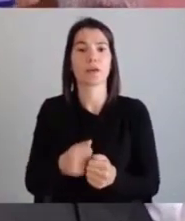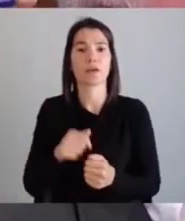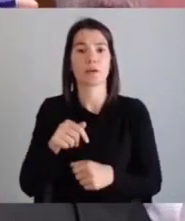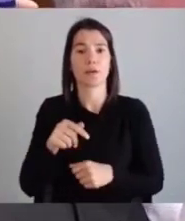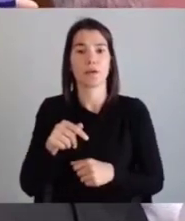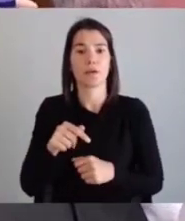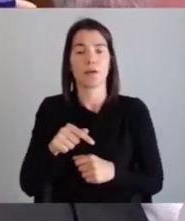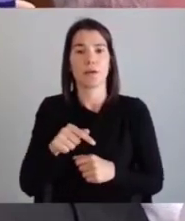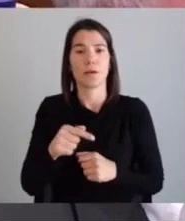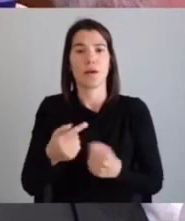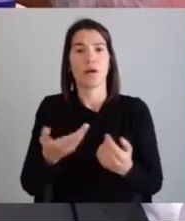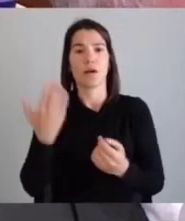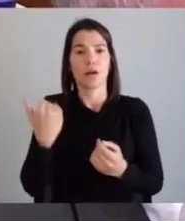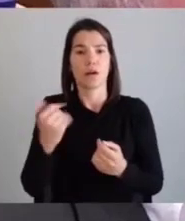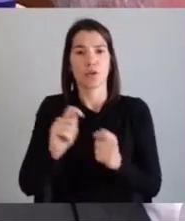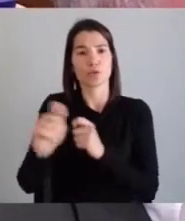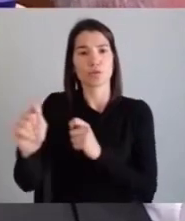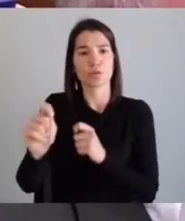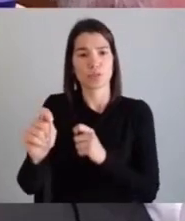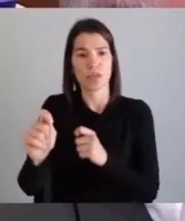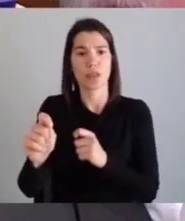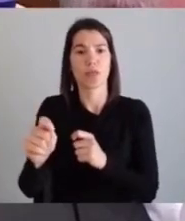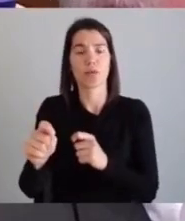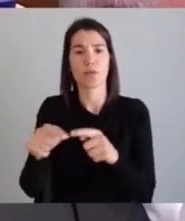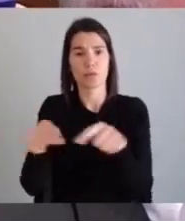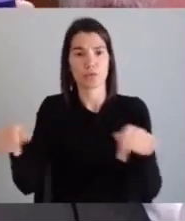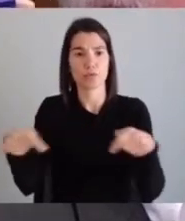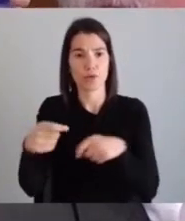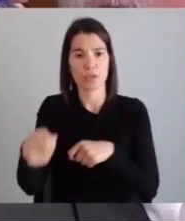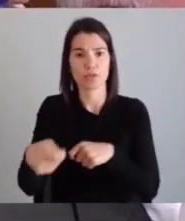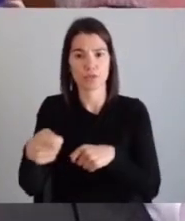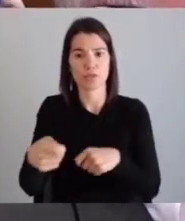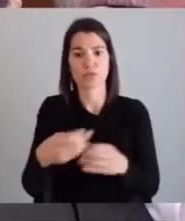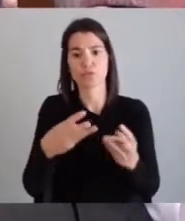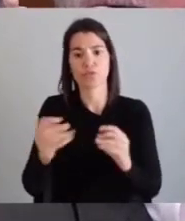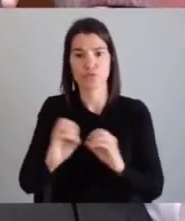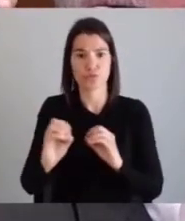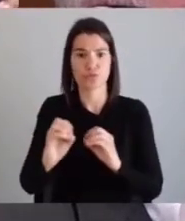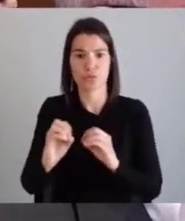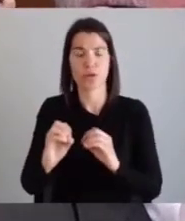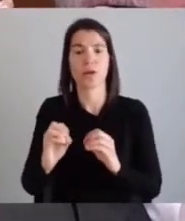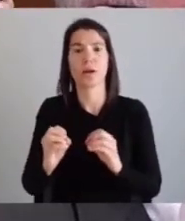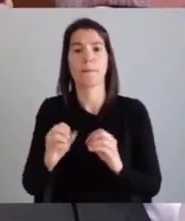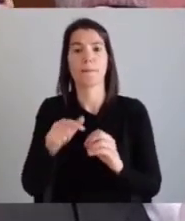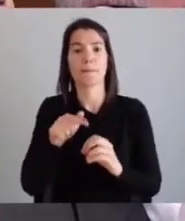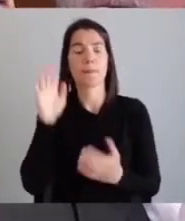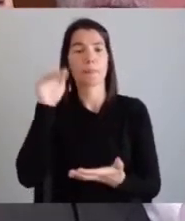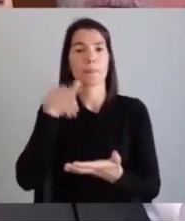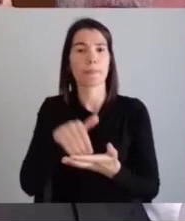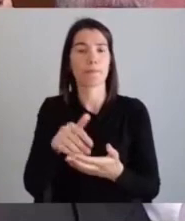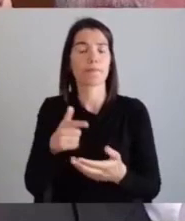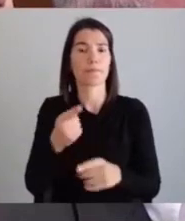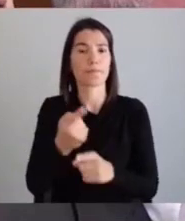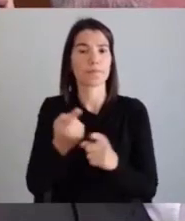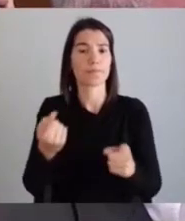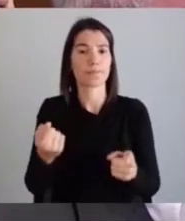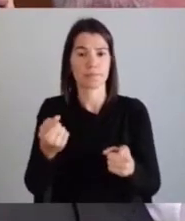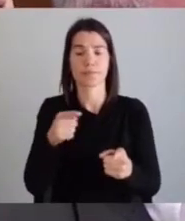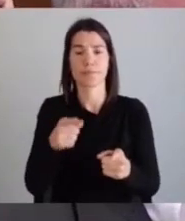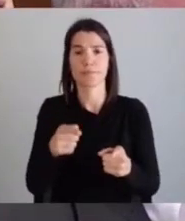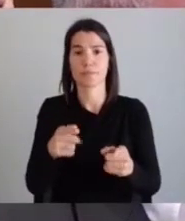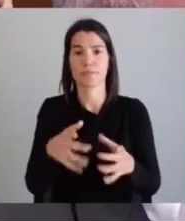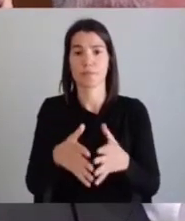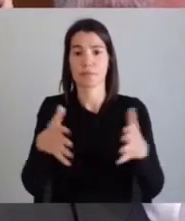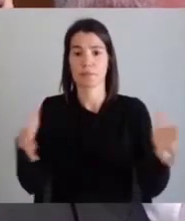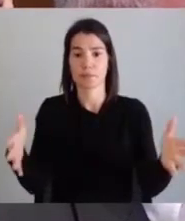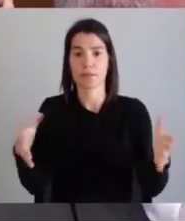orçamentado, mas não transmitido pela Câmara Municipal. Estes resultados devem-se, em grande parte, ao alargamento das zonas